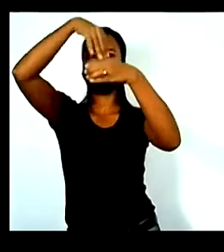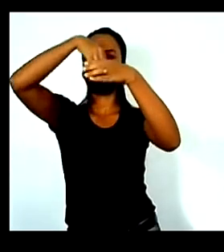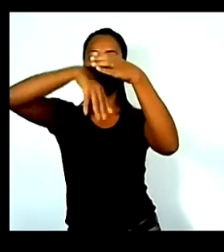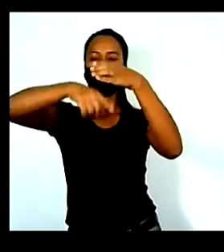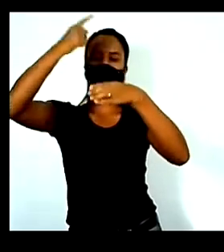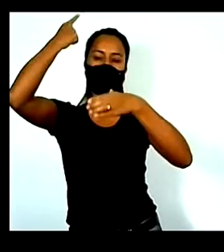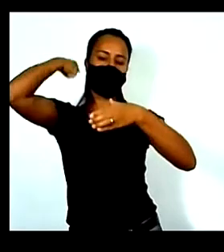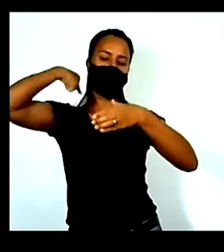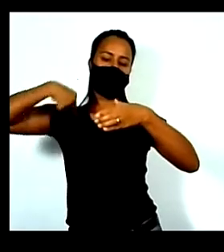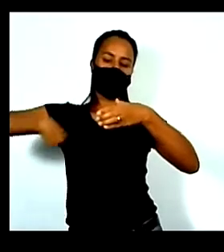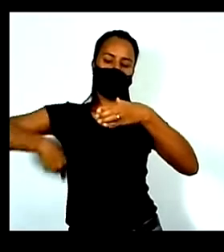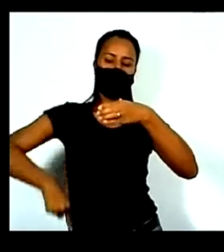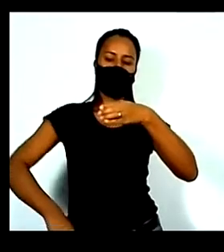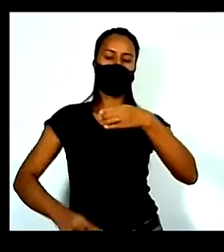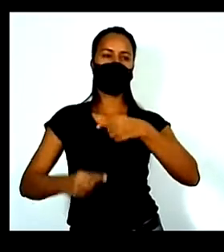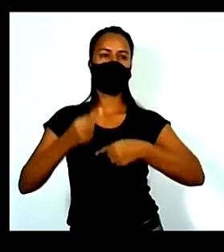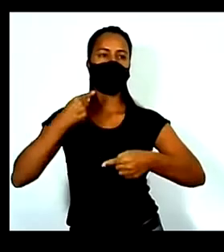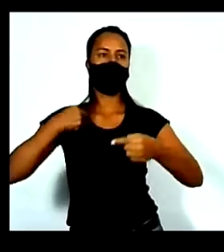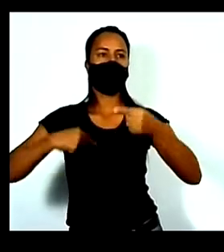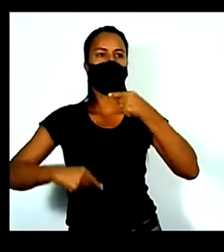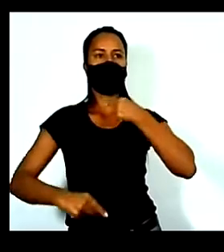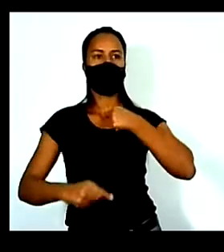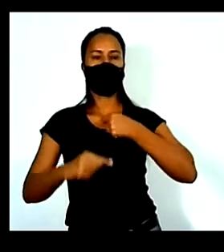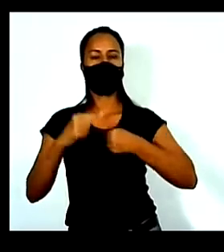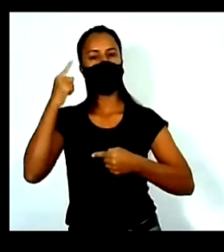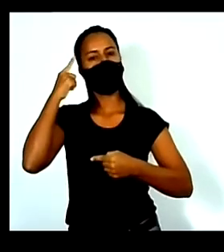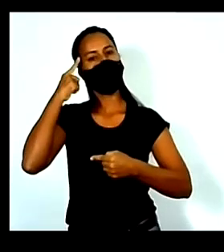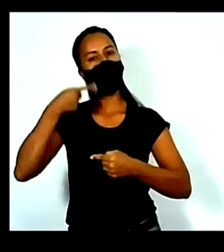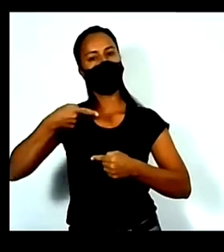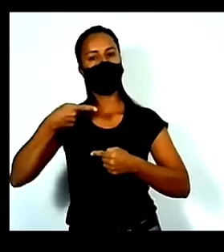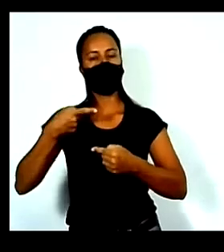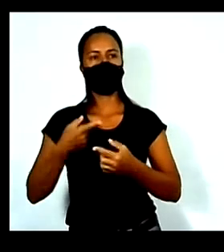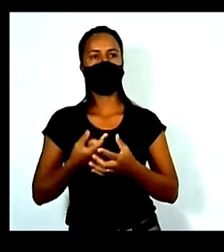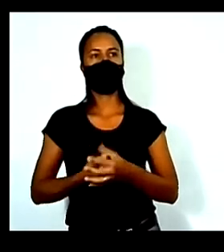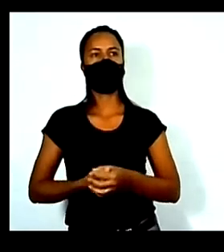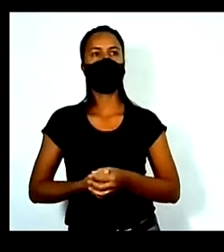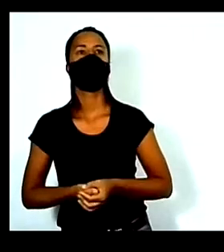para o corpo, todas as partes do nosso corpo, o comando, né?